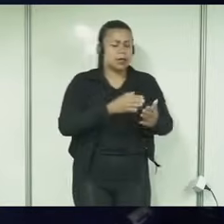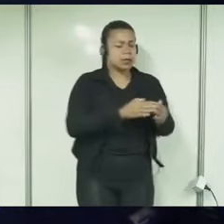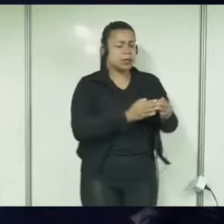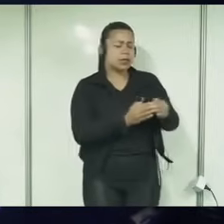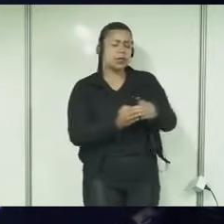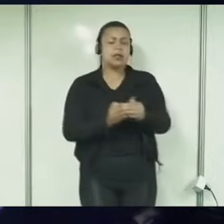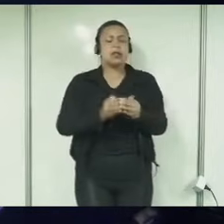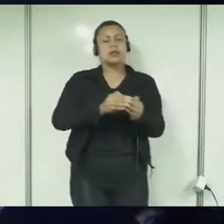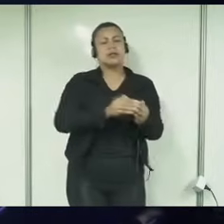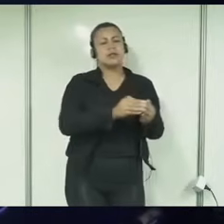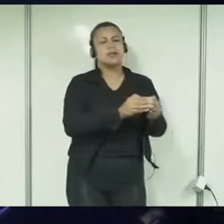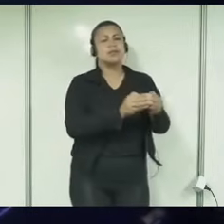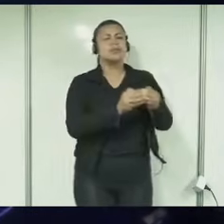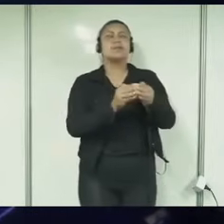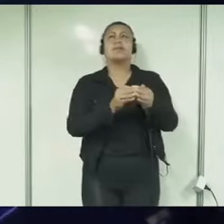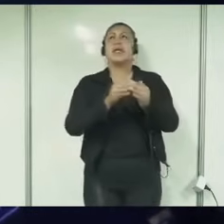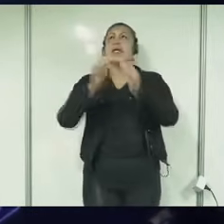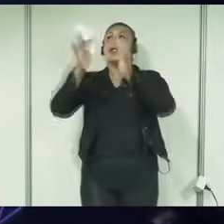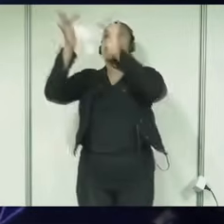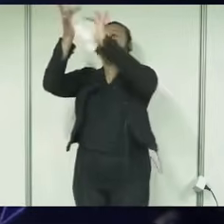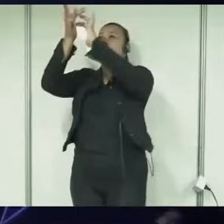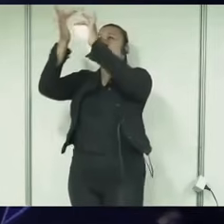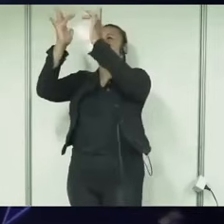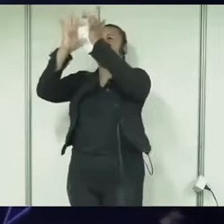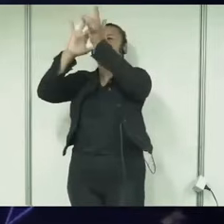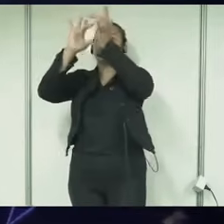meu barquinho está